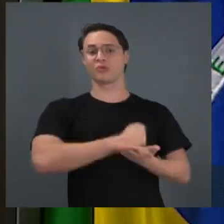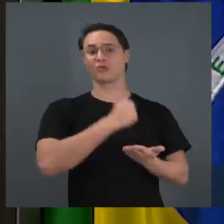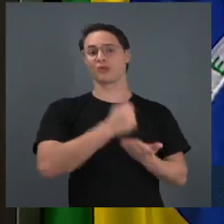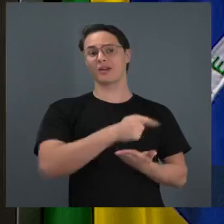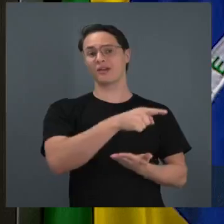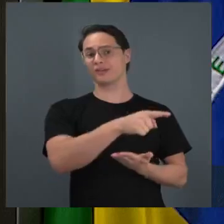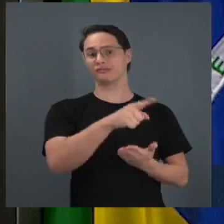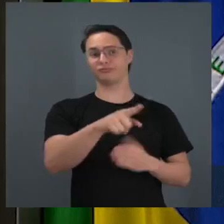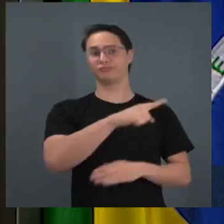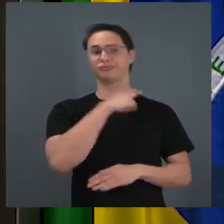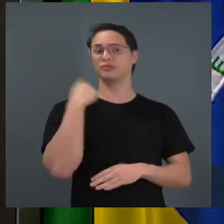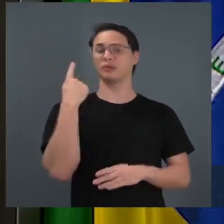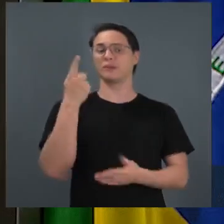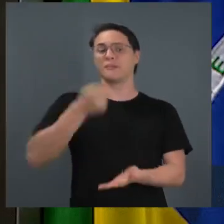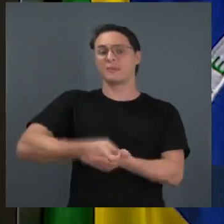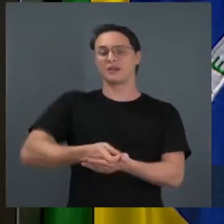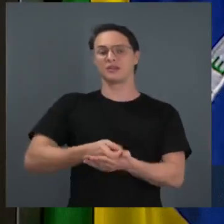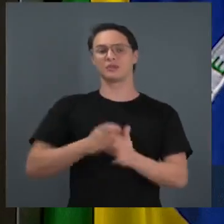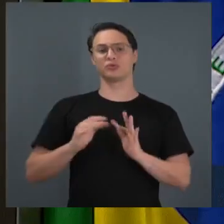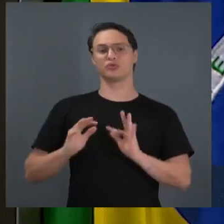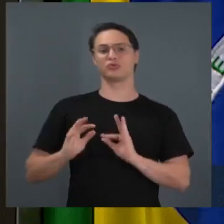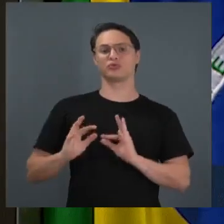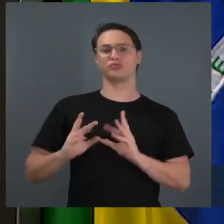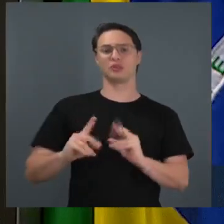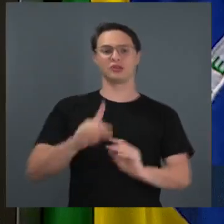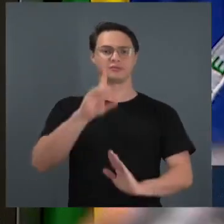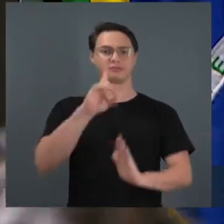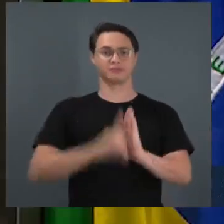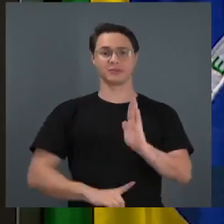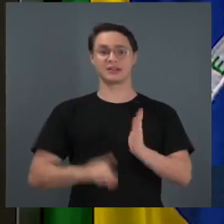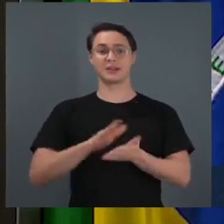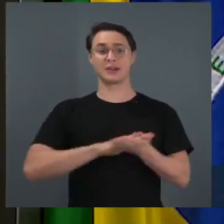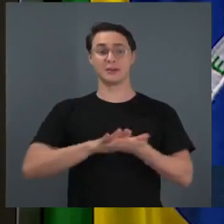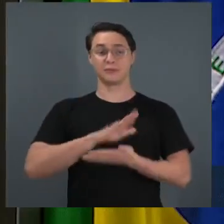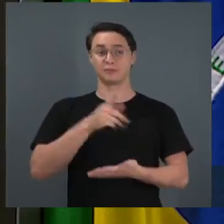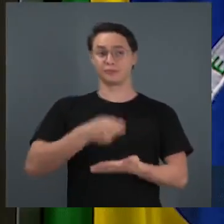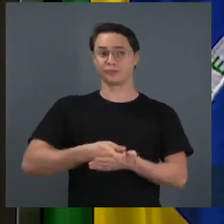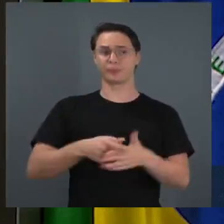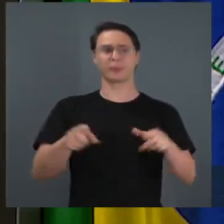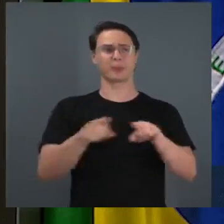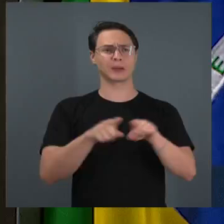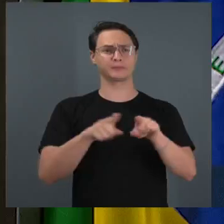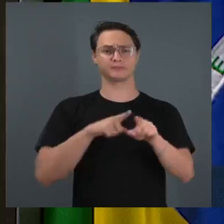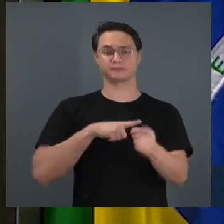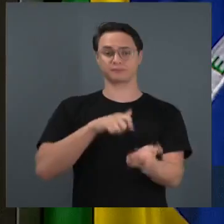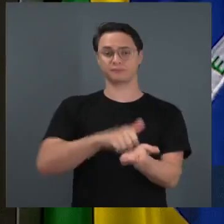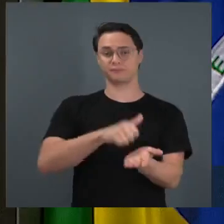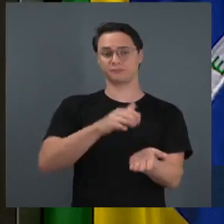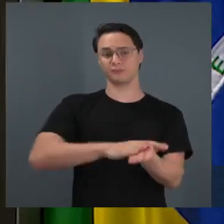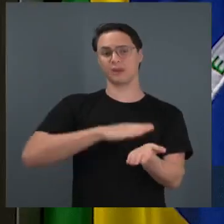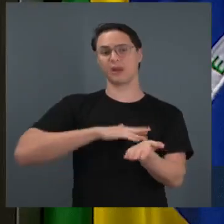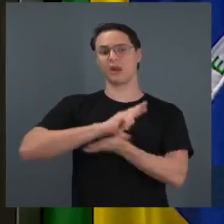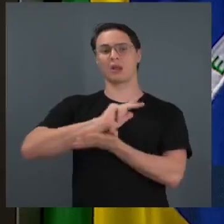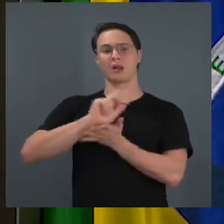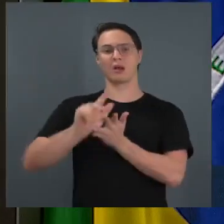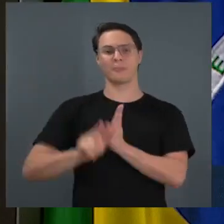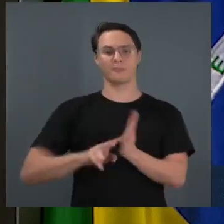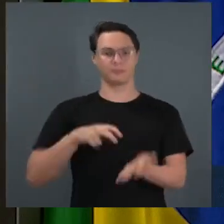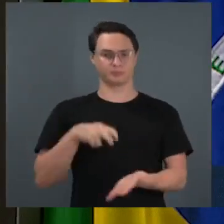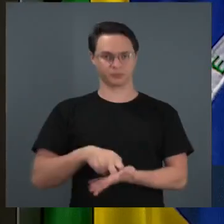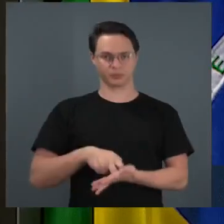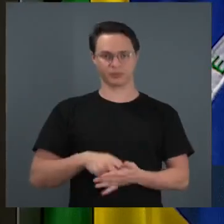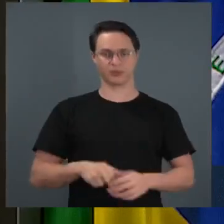contratante ao pagamento de todos os direitos não quitados, além de multas e outras